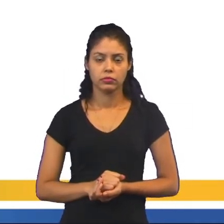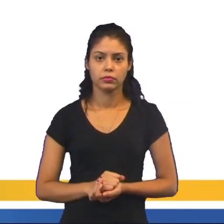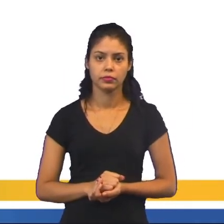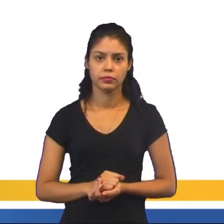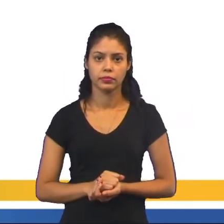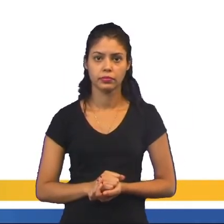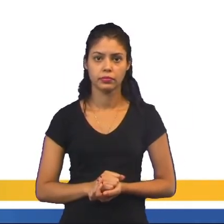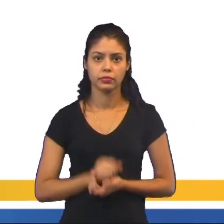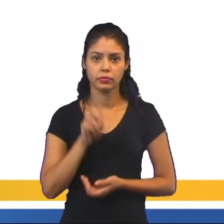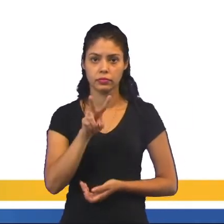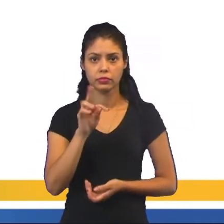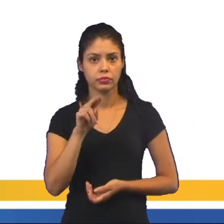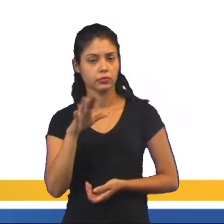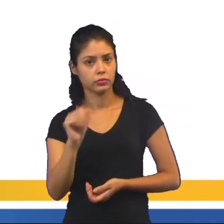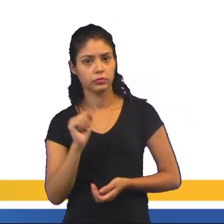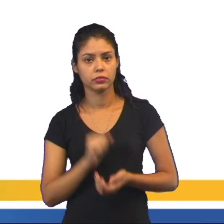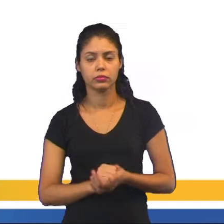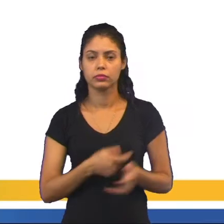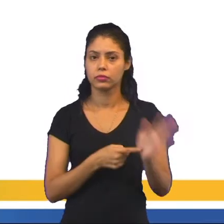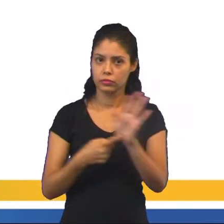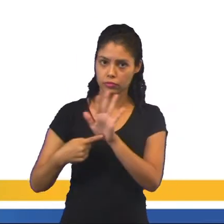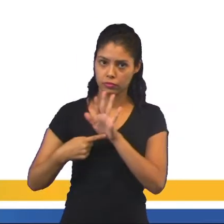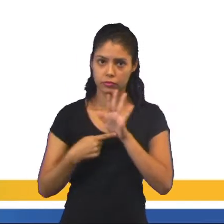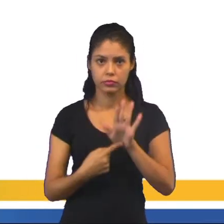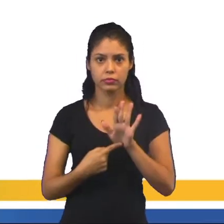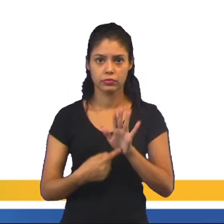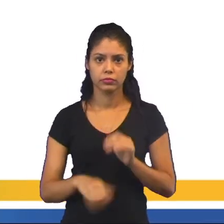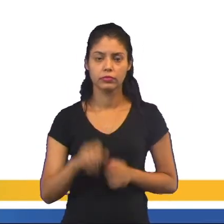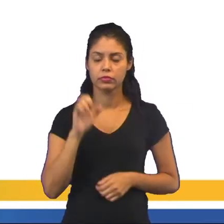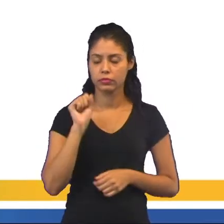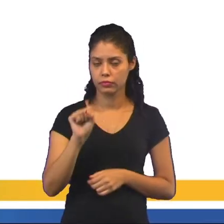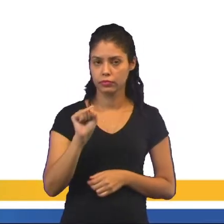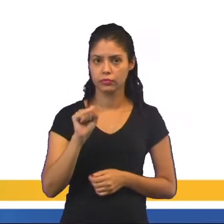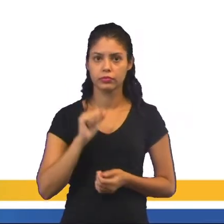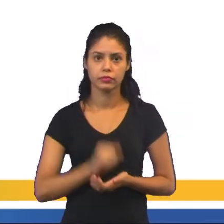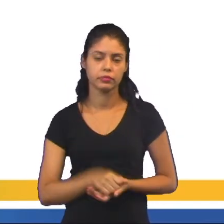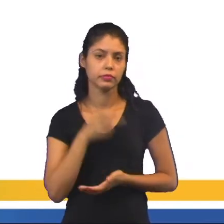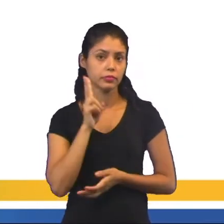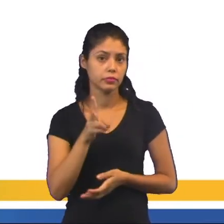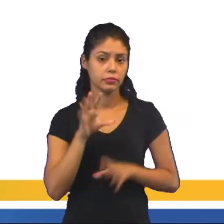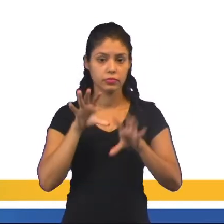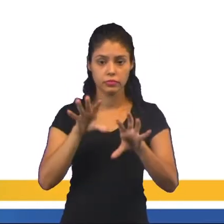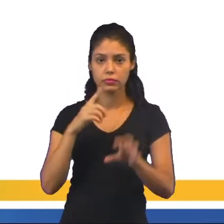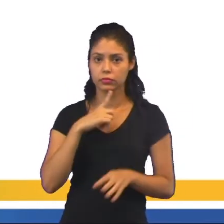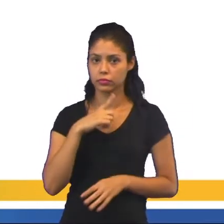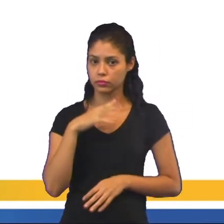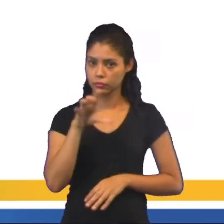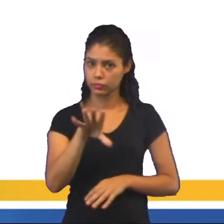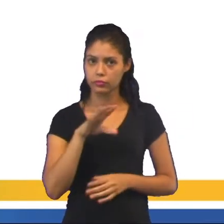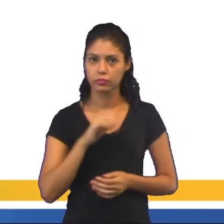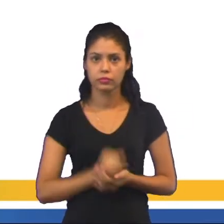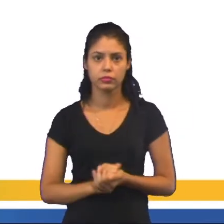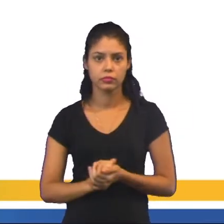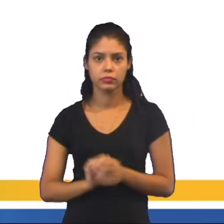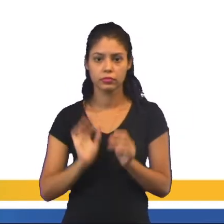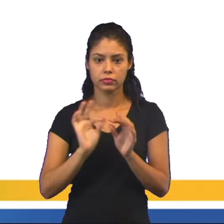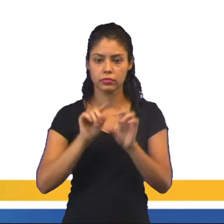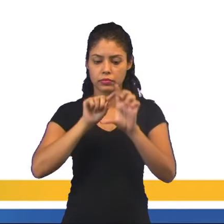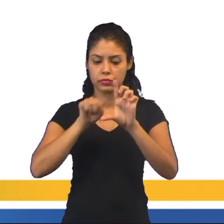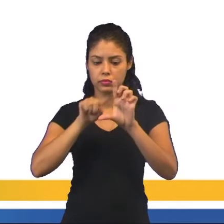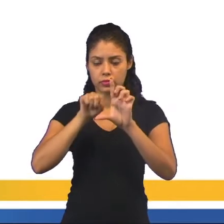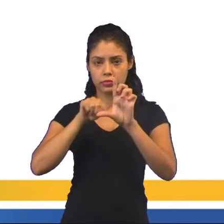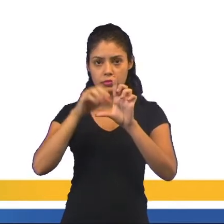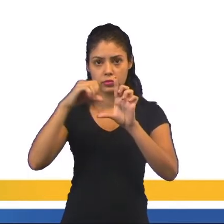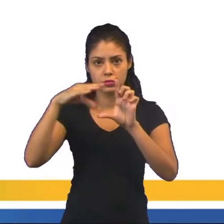na vertical aí, ela está sendo representada pelo S, sendo que nós temos ali um ângulo de